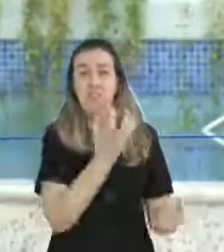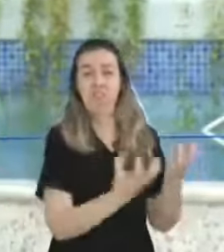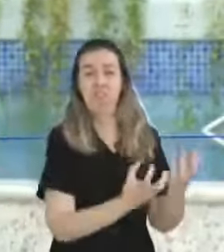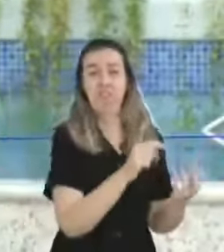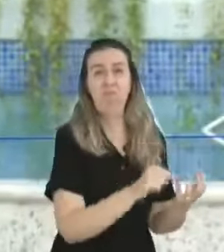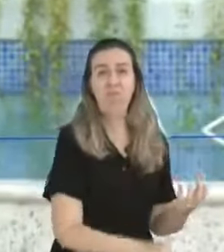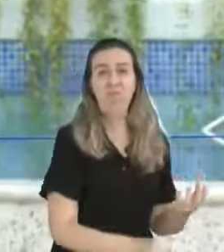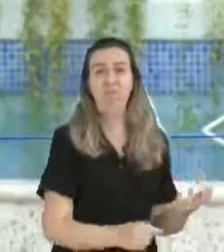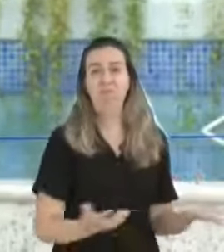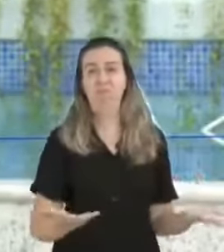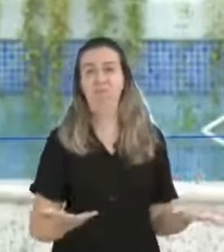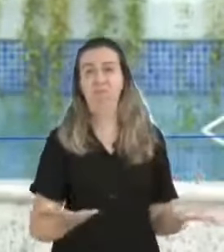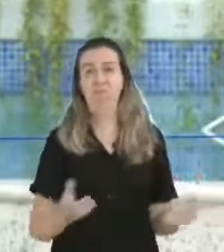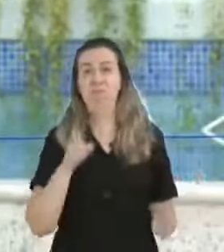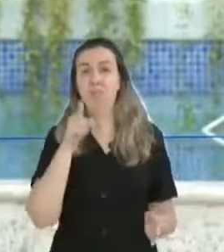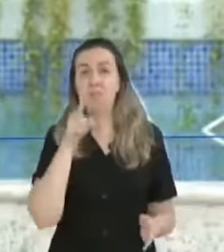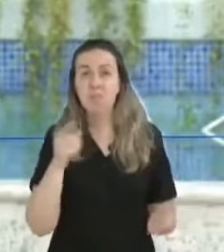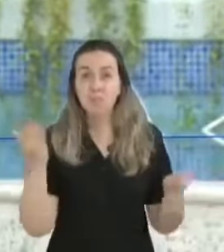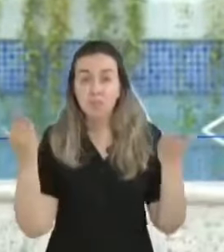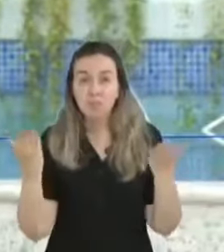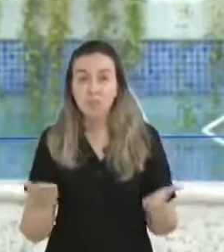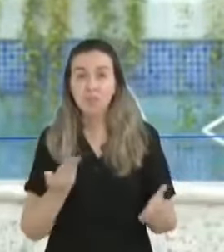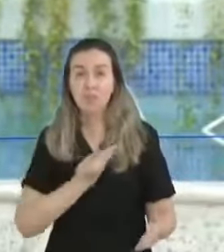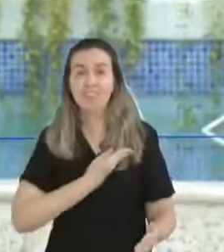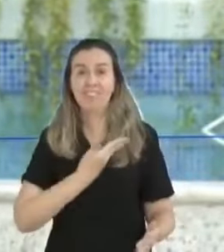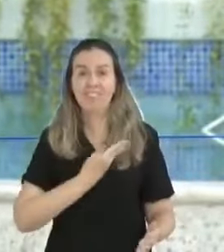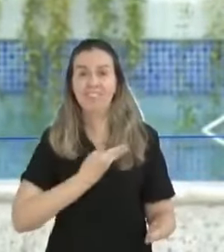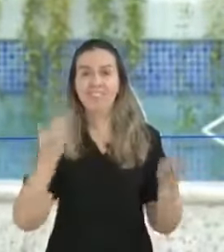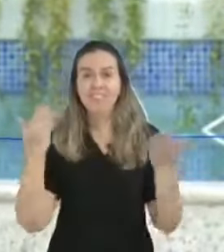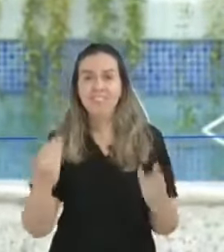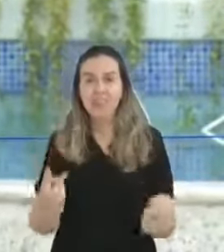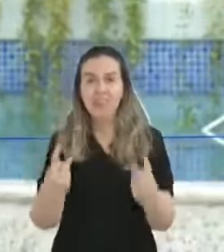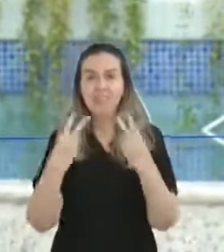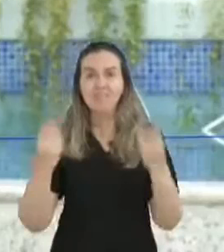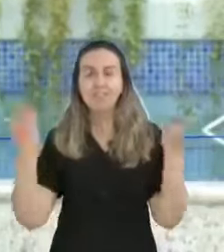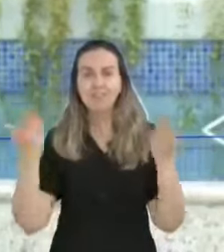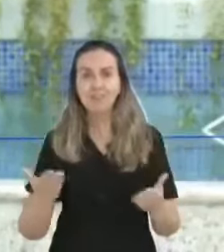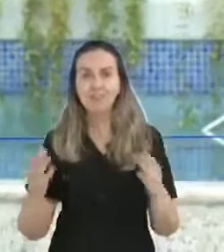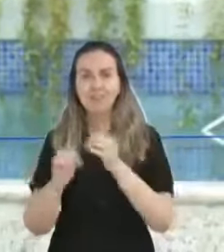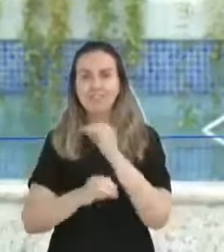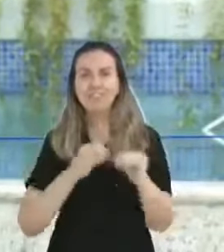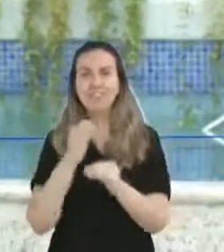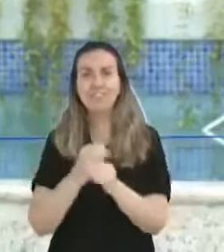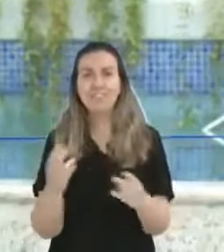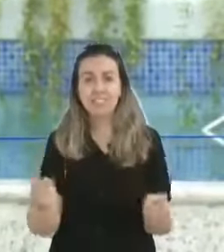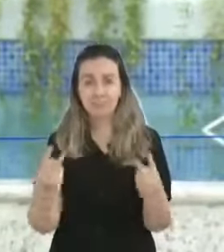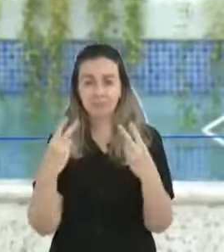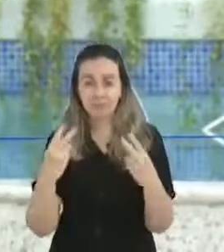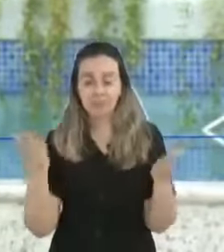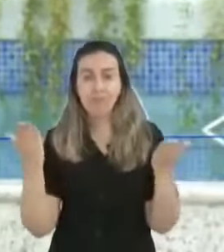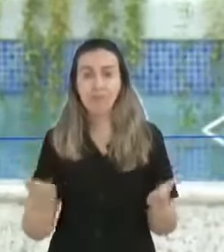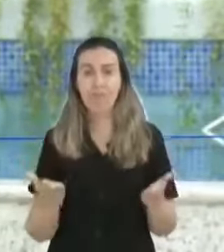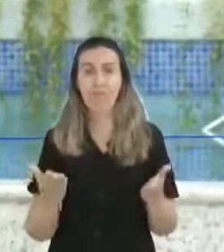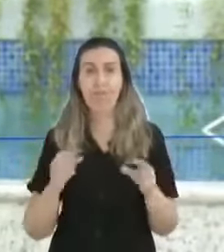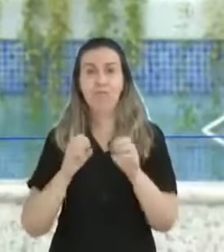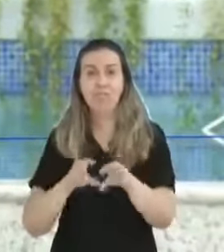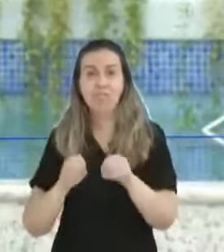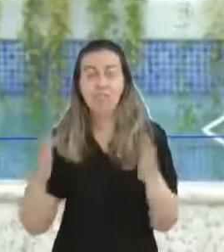abismo. Mas Deus manda dizer para você, meu amigo que está nos assistindo pela internet: